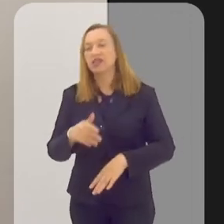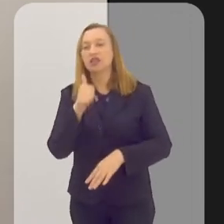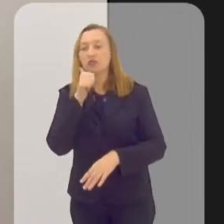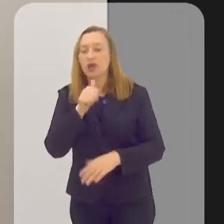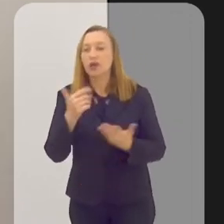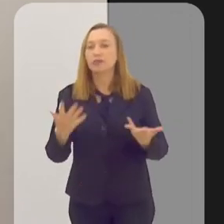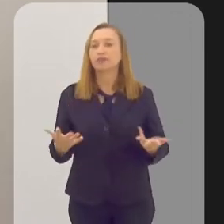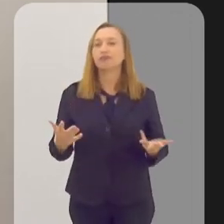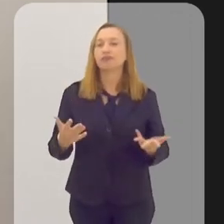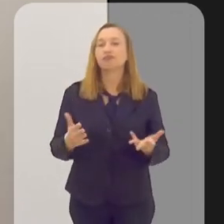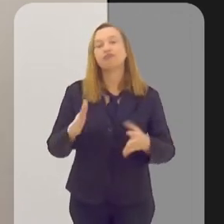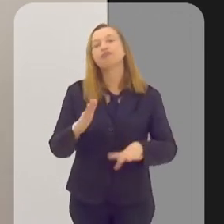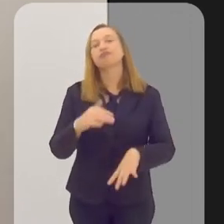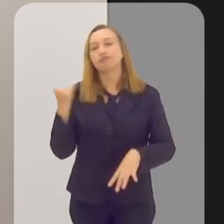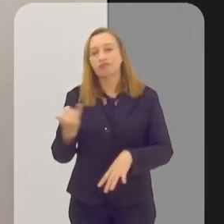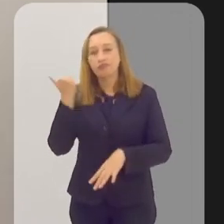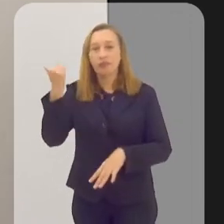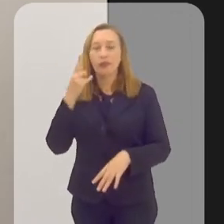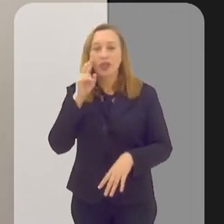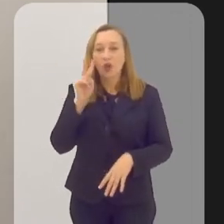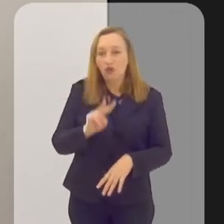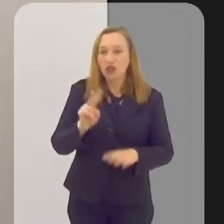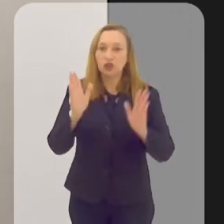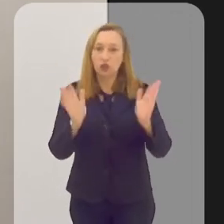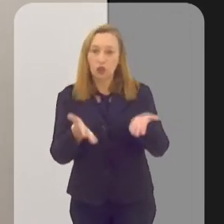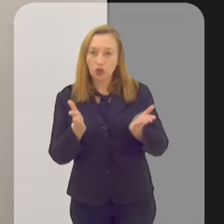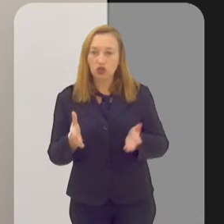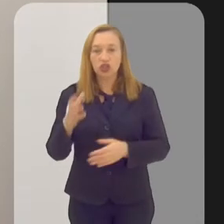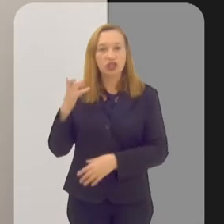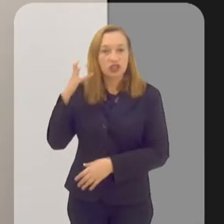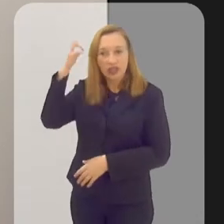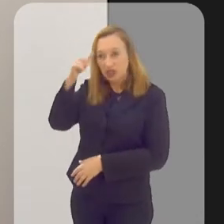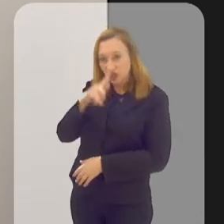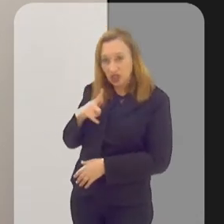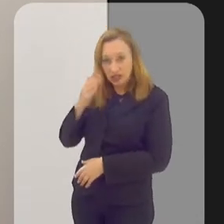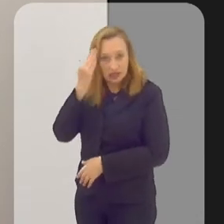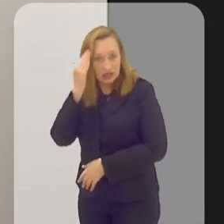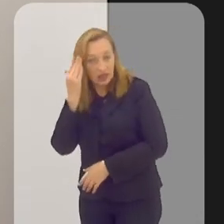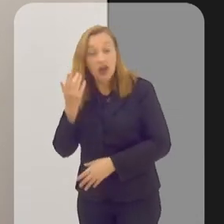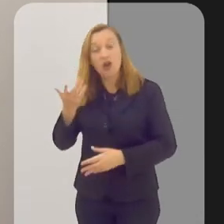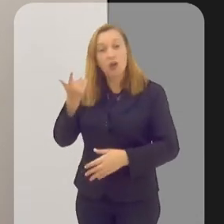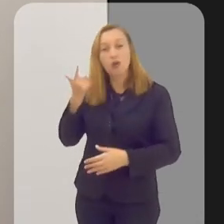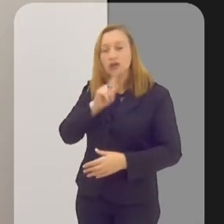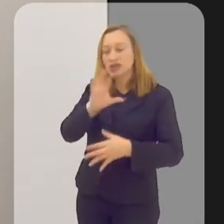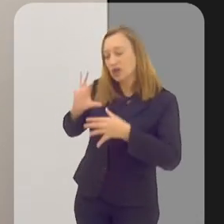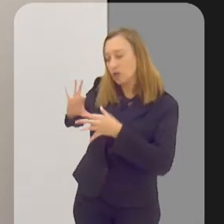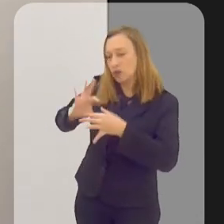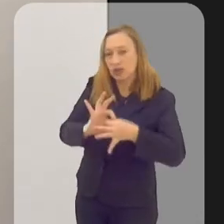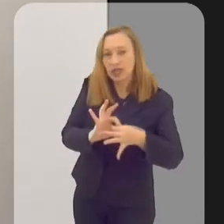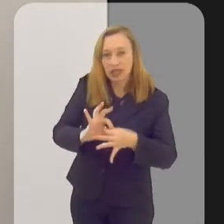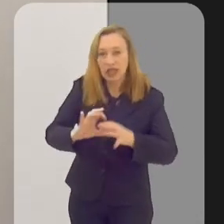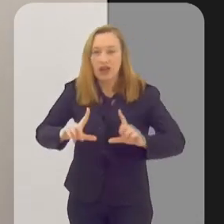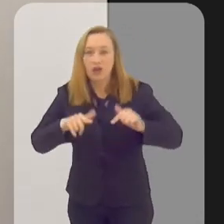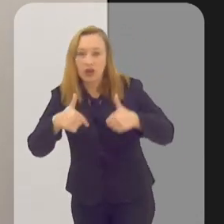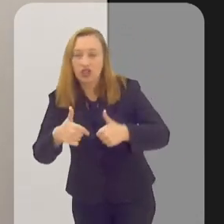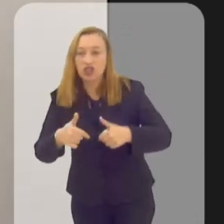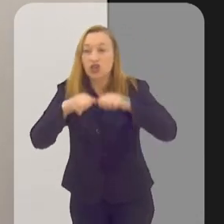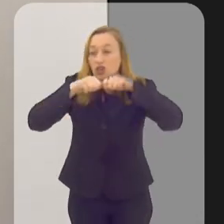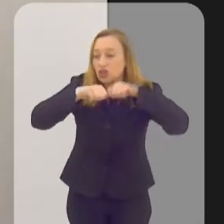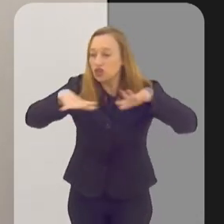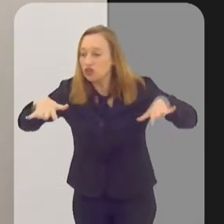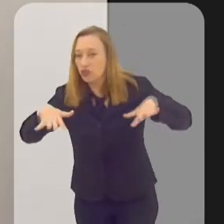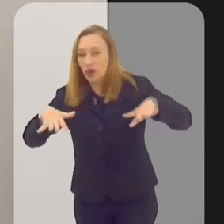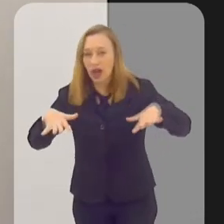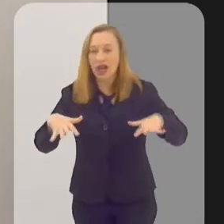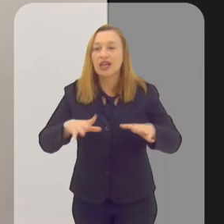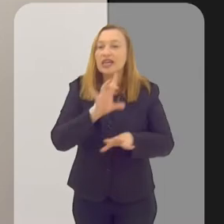na ponta. Então, acho que o mais importante que eu vejo hoje, entendeu, Geisa, é a gente conseguir conectar as ações e a